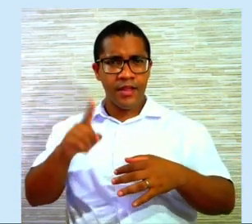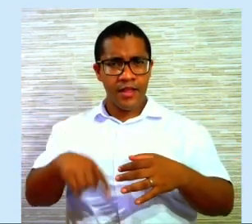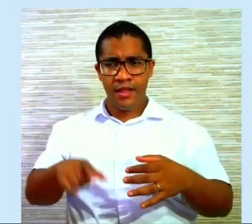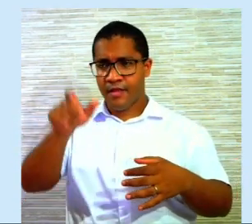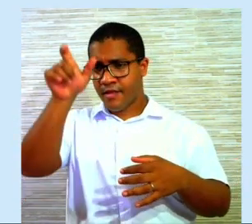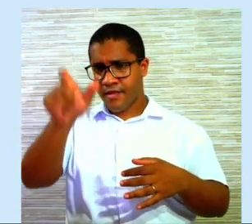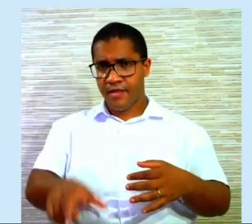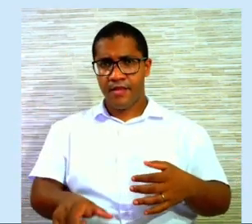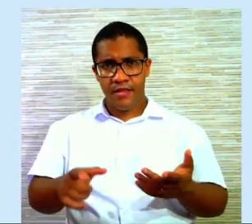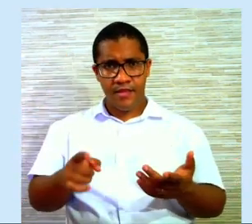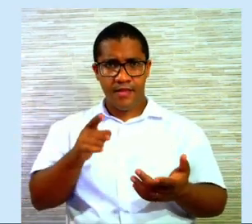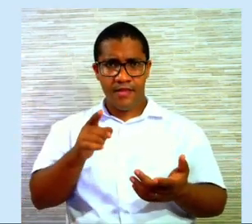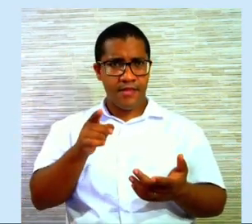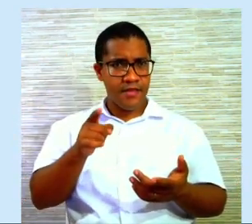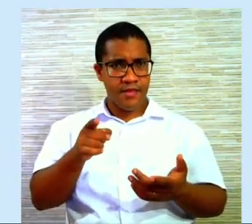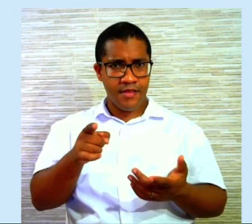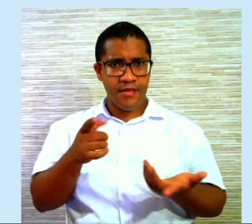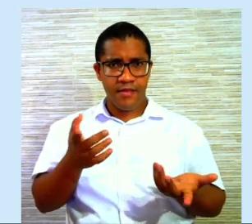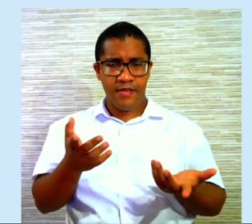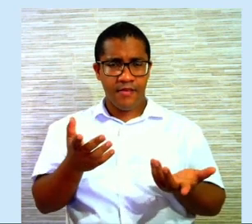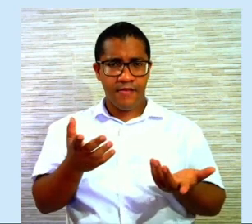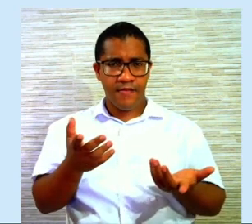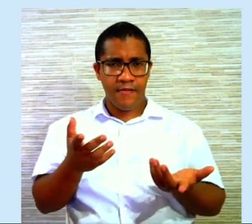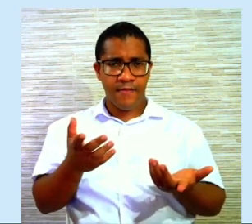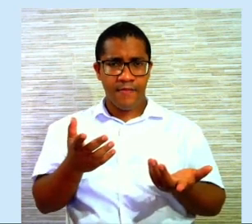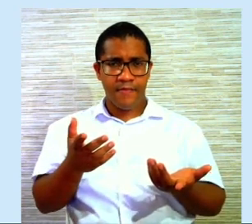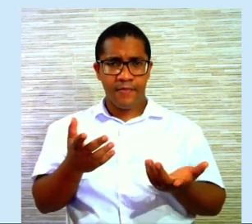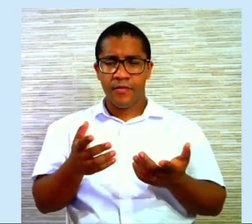aprisionado, o indivíduo, na realidade, era